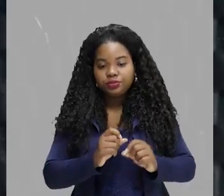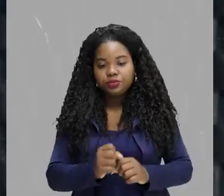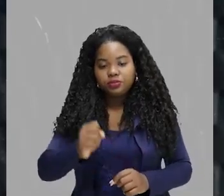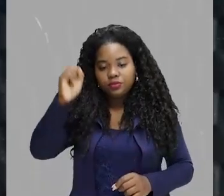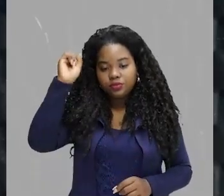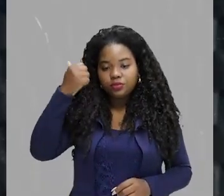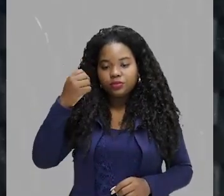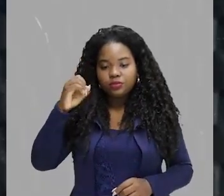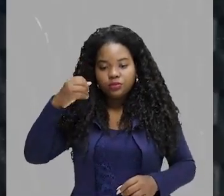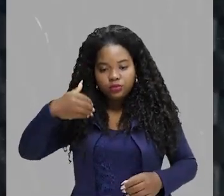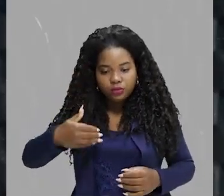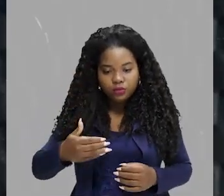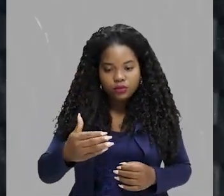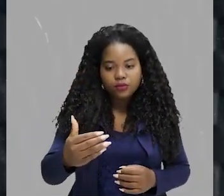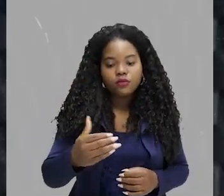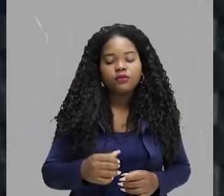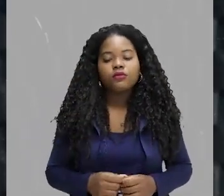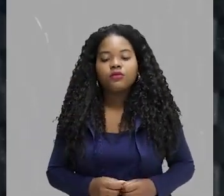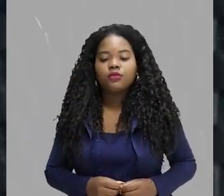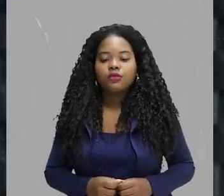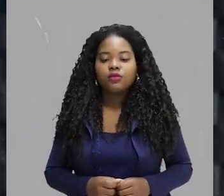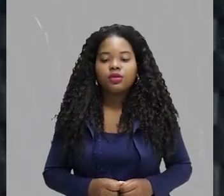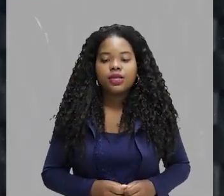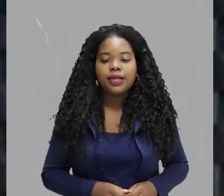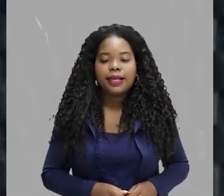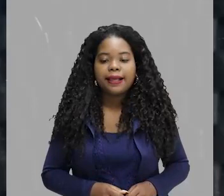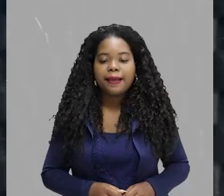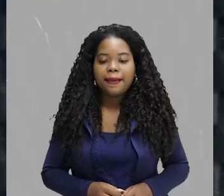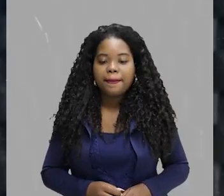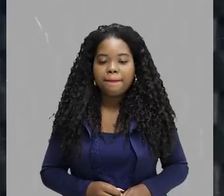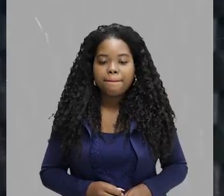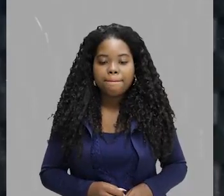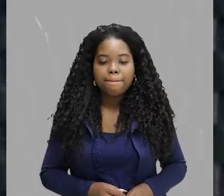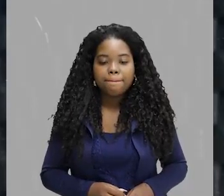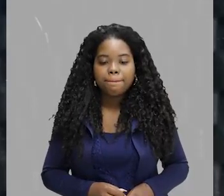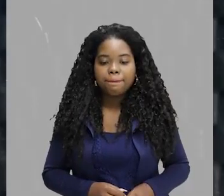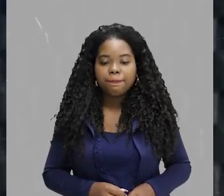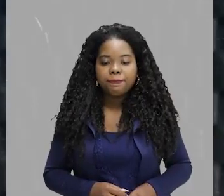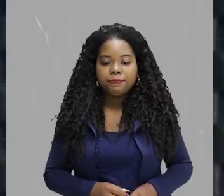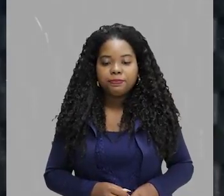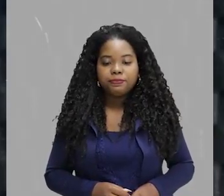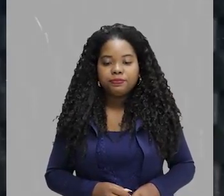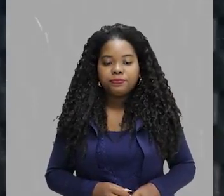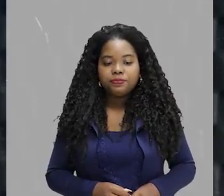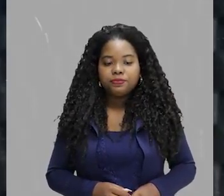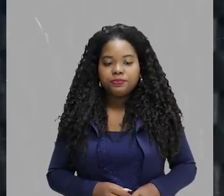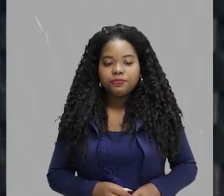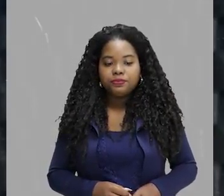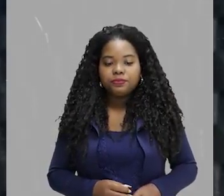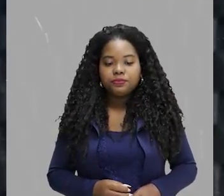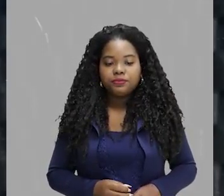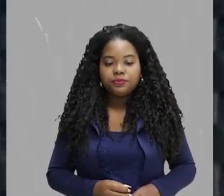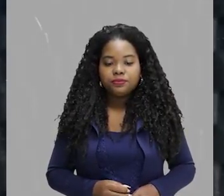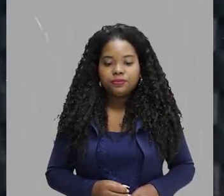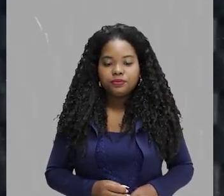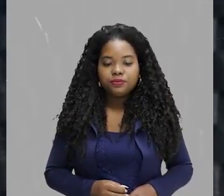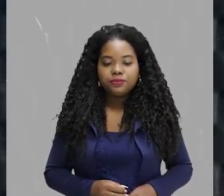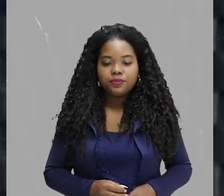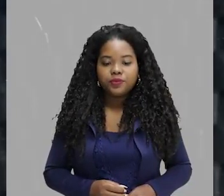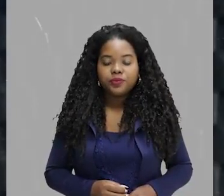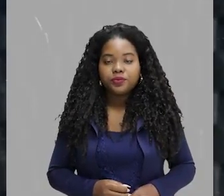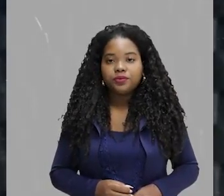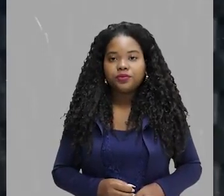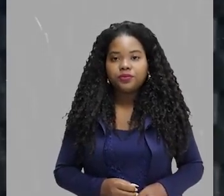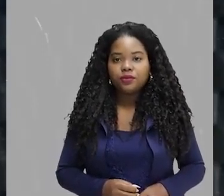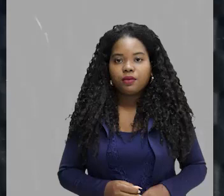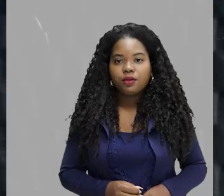XVIII para frente, marca a trajetória de mudanças econômicas, sociais e ambientais estabelecidas por esse sistema de